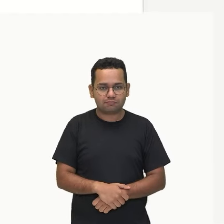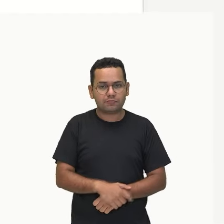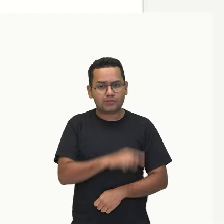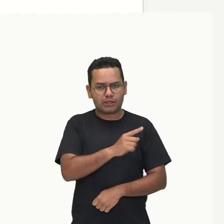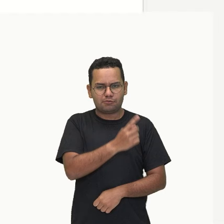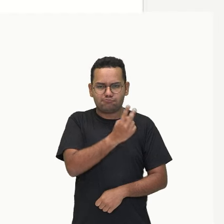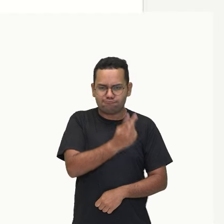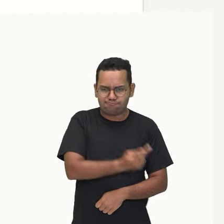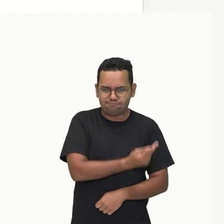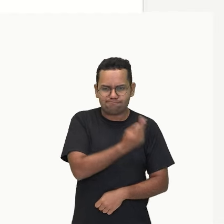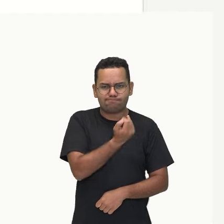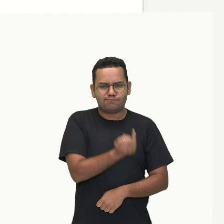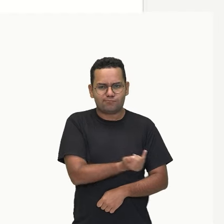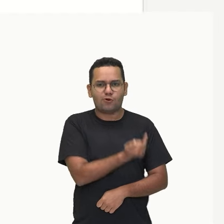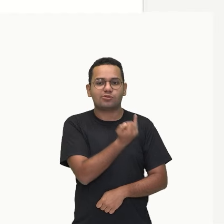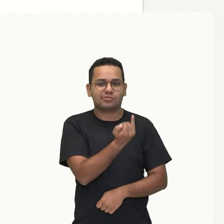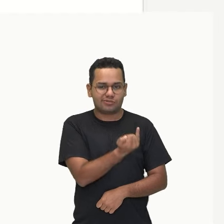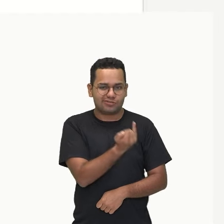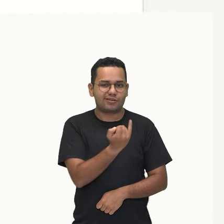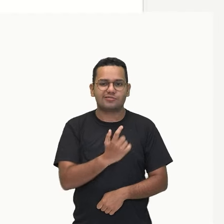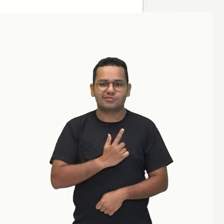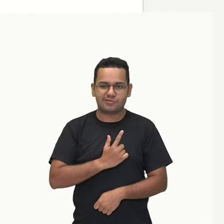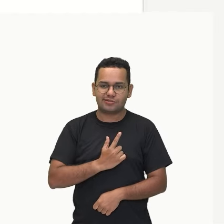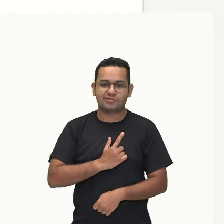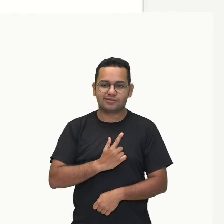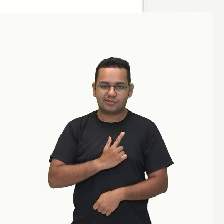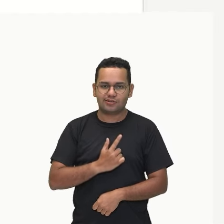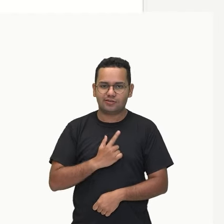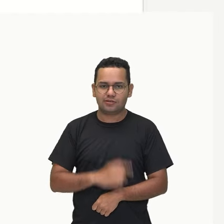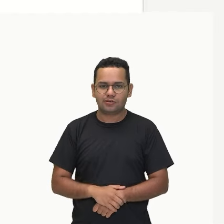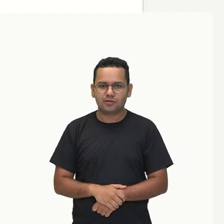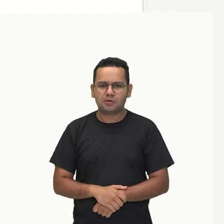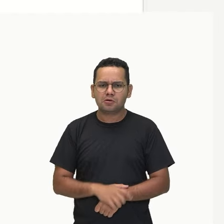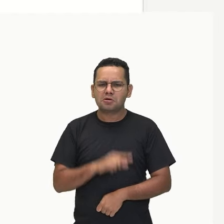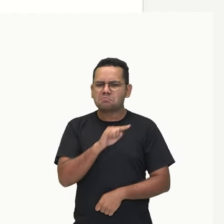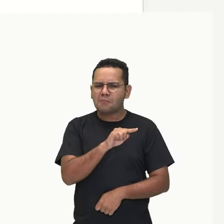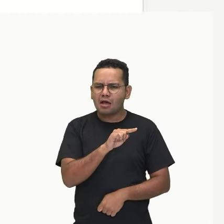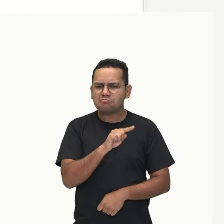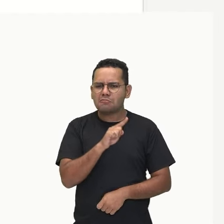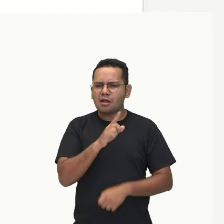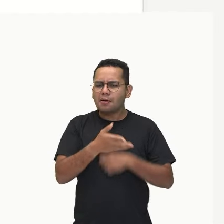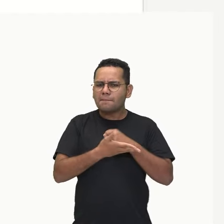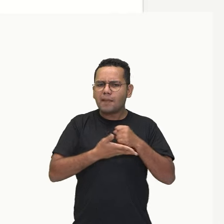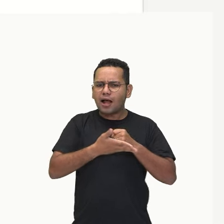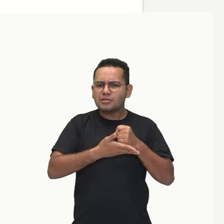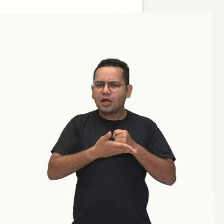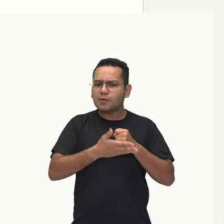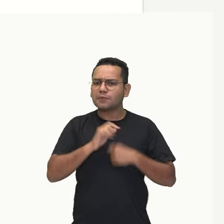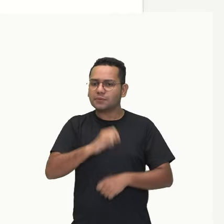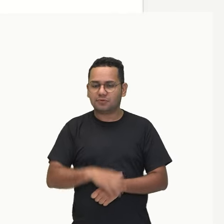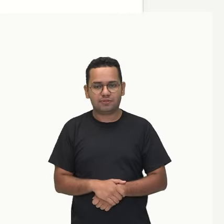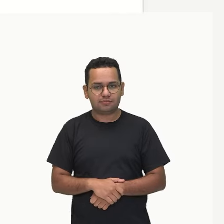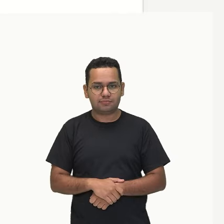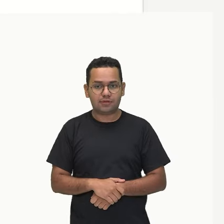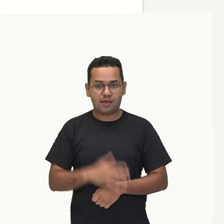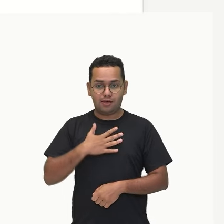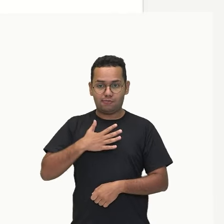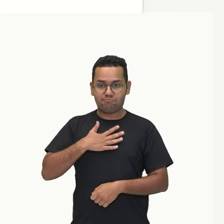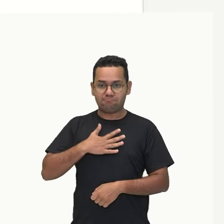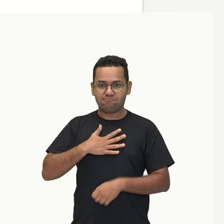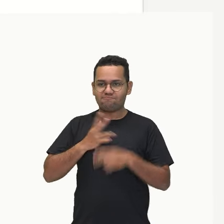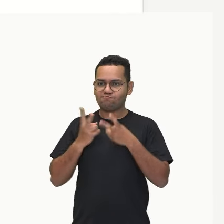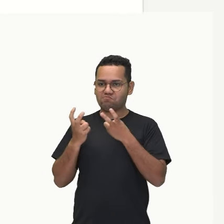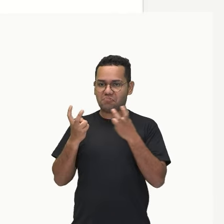ou seja, ele apoia-se nas experiências pessoais. É no meu dia a dia, é no